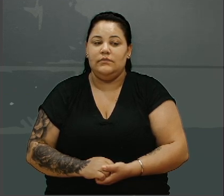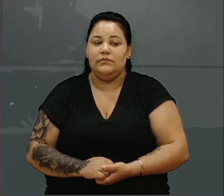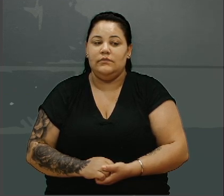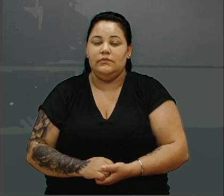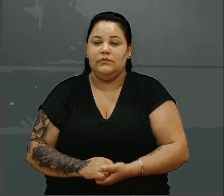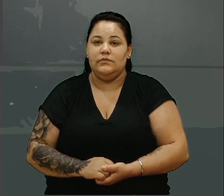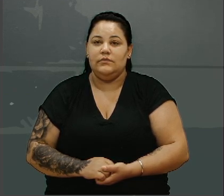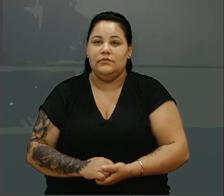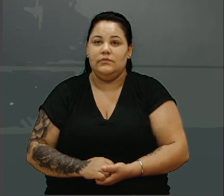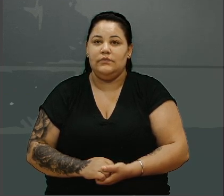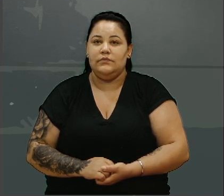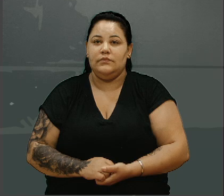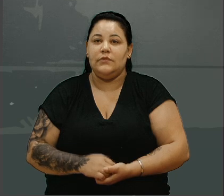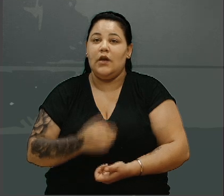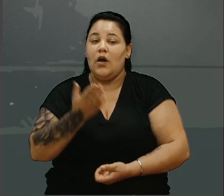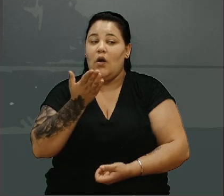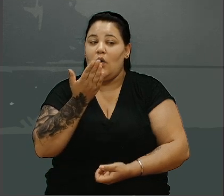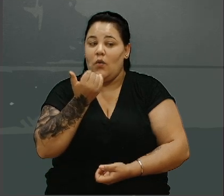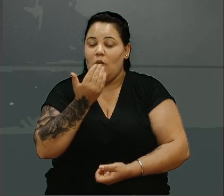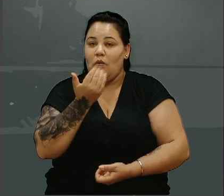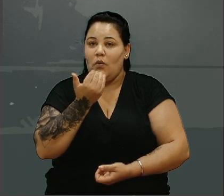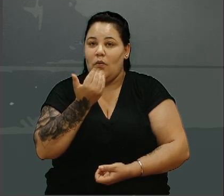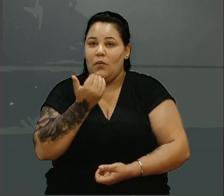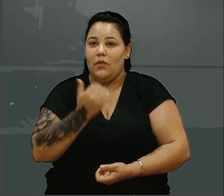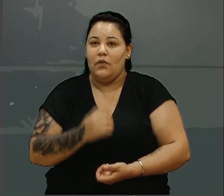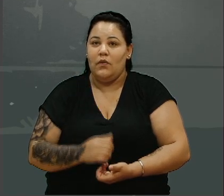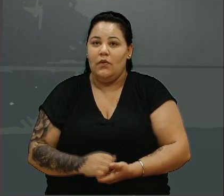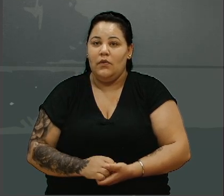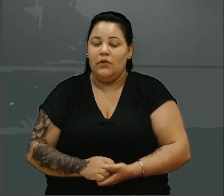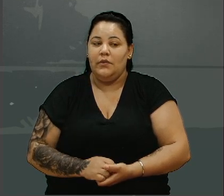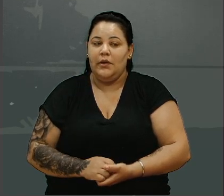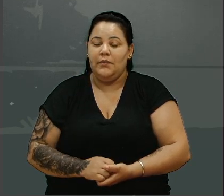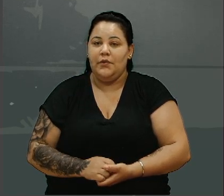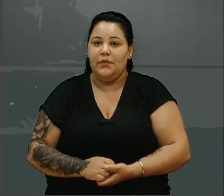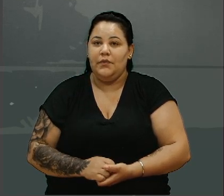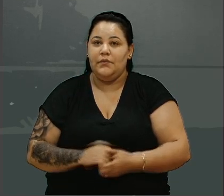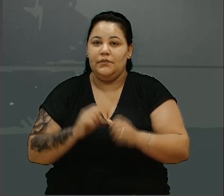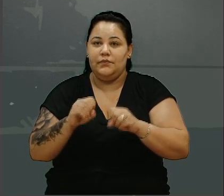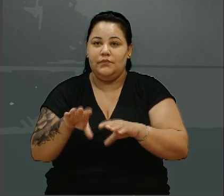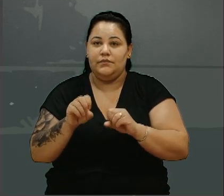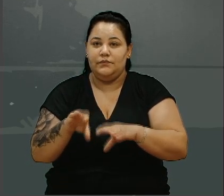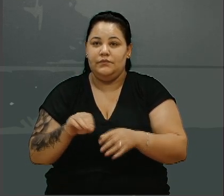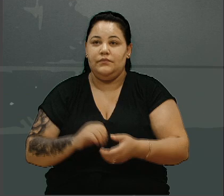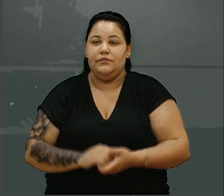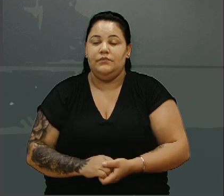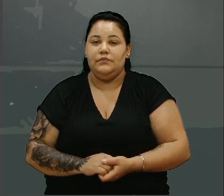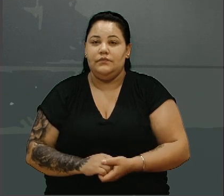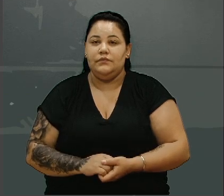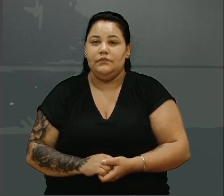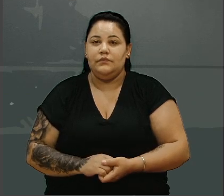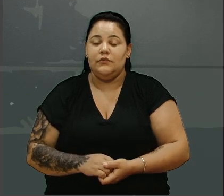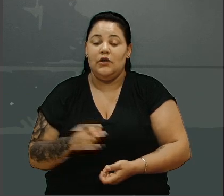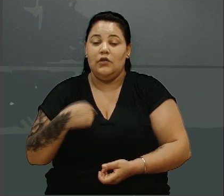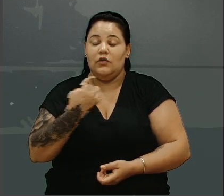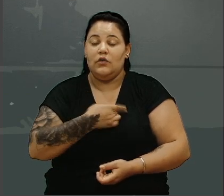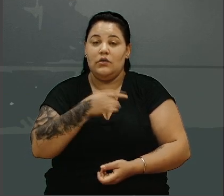Refeições. Na educação infantil e ensino fundamental, nós temos por